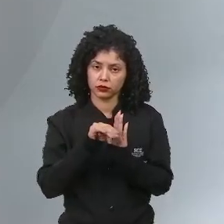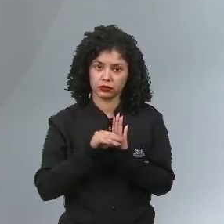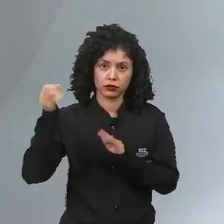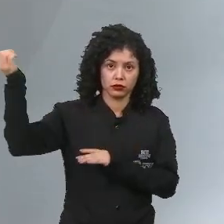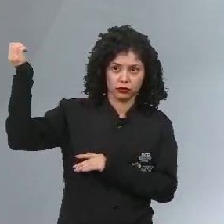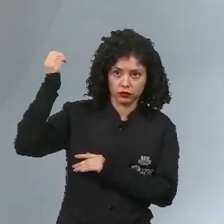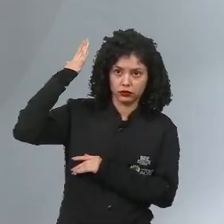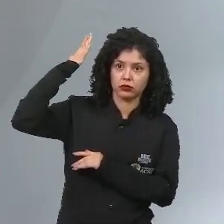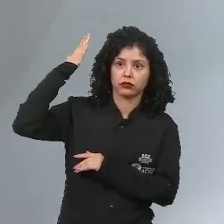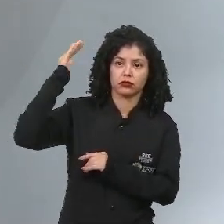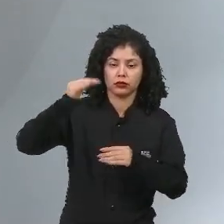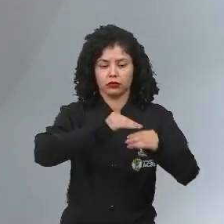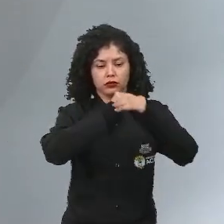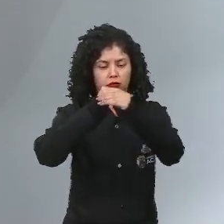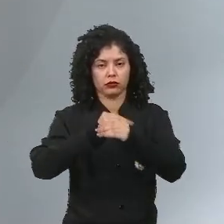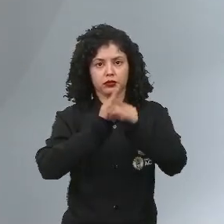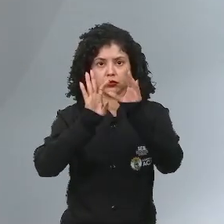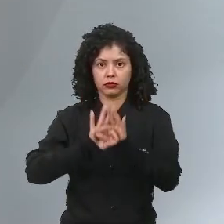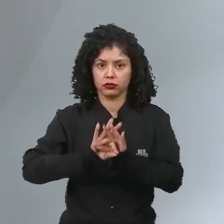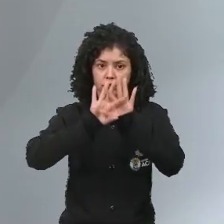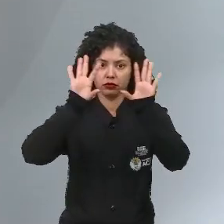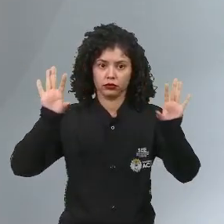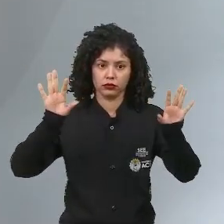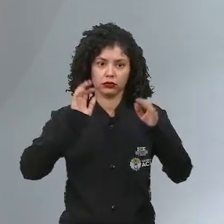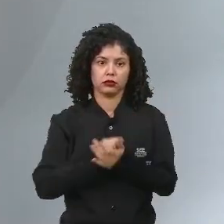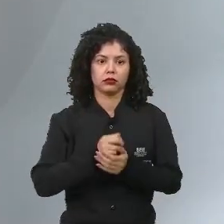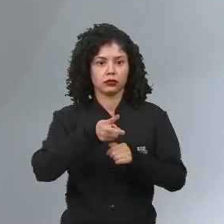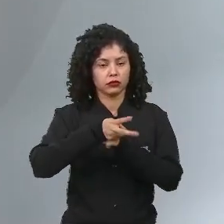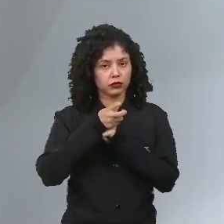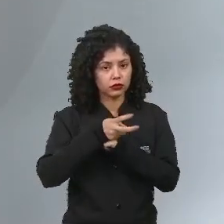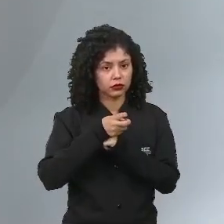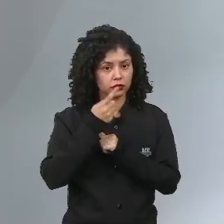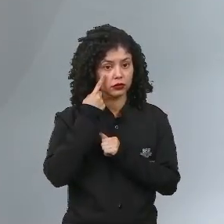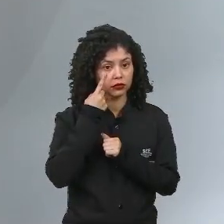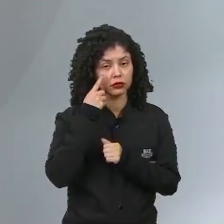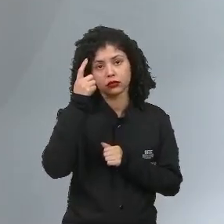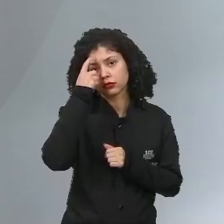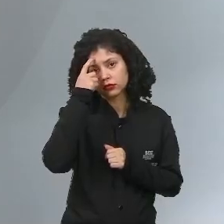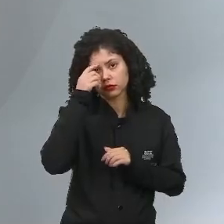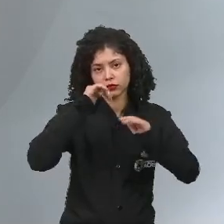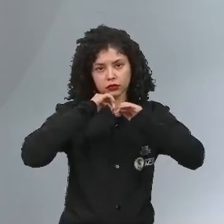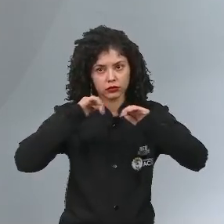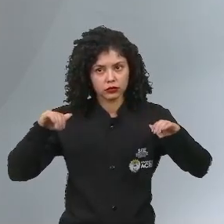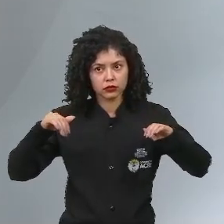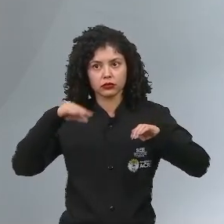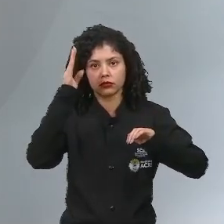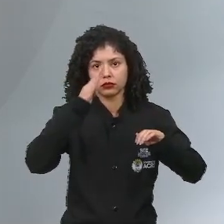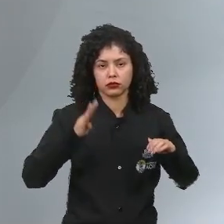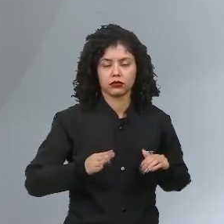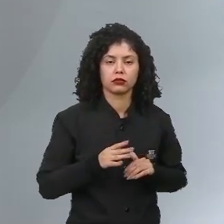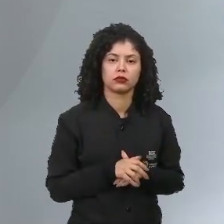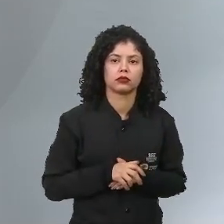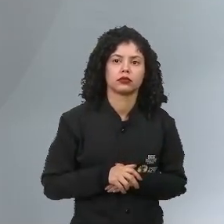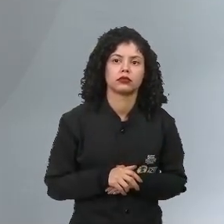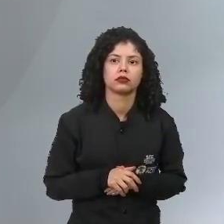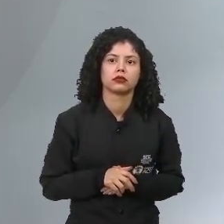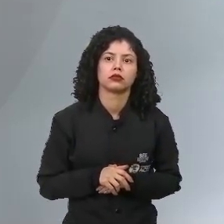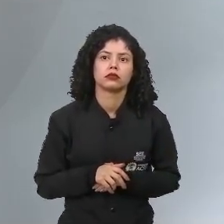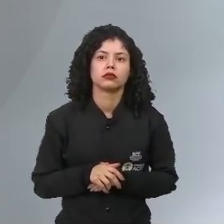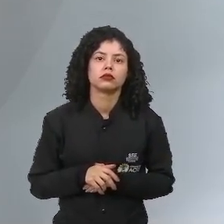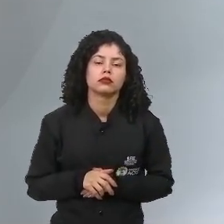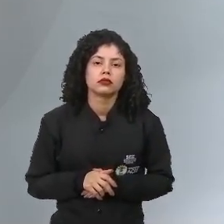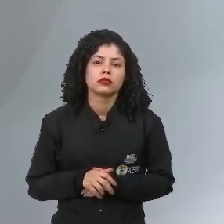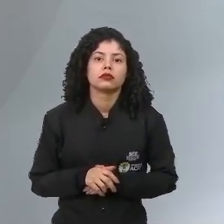né? Princípio de igualdade, de liberdade. Então, inspirados nisso, eles pensam em separar-se do Brasil. Daí, por conta